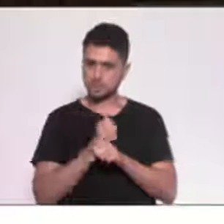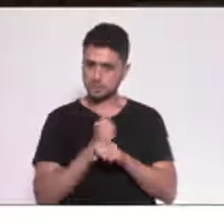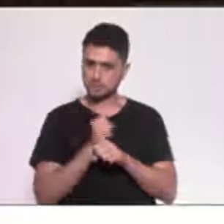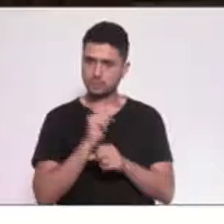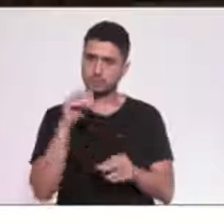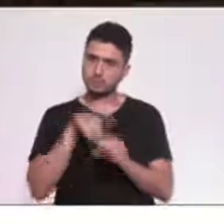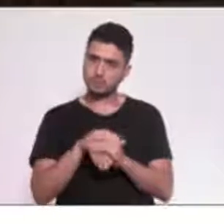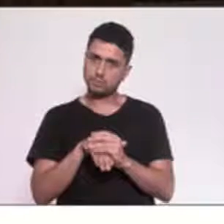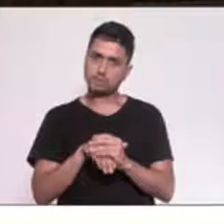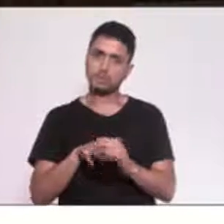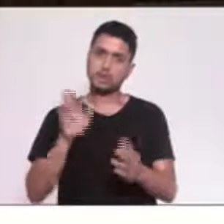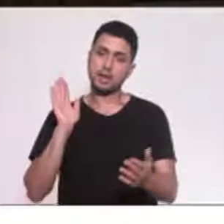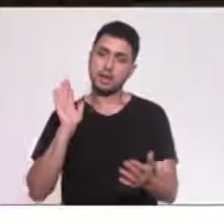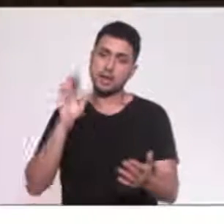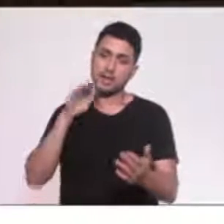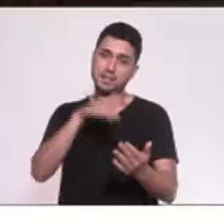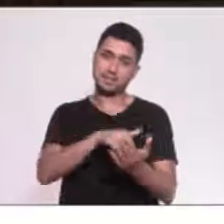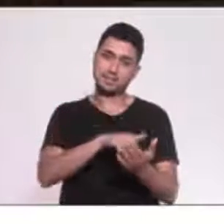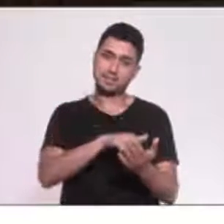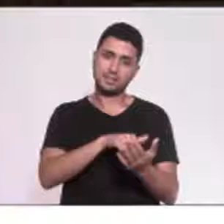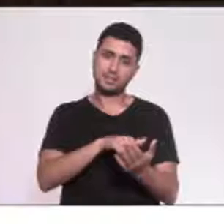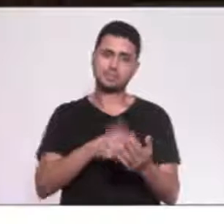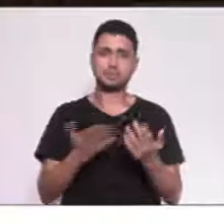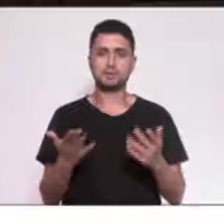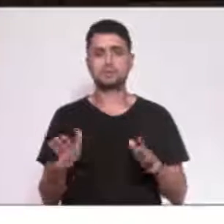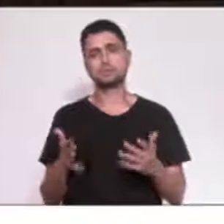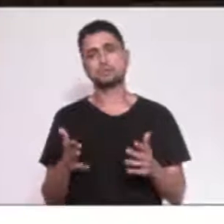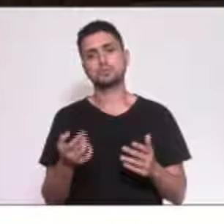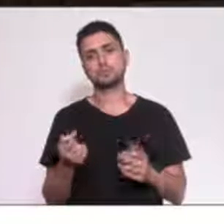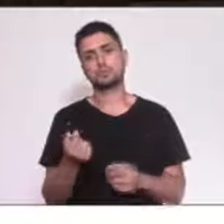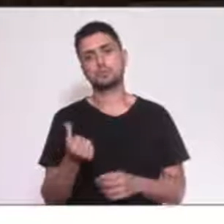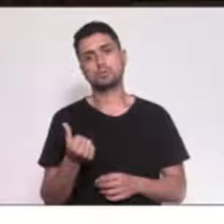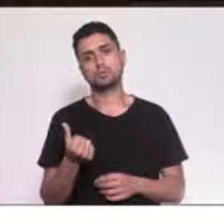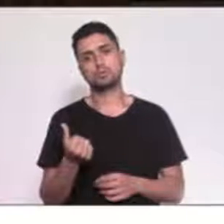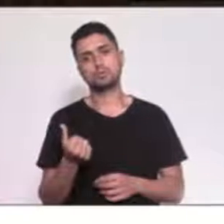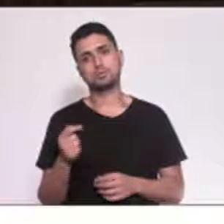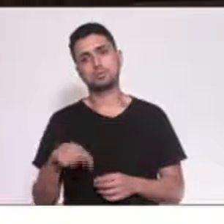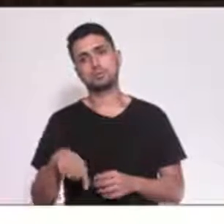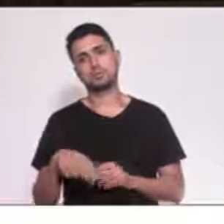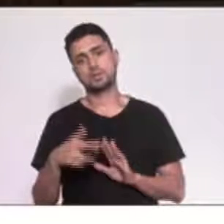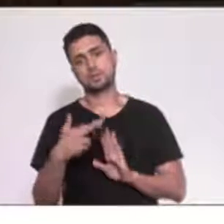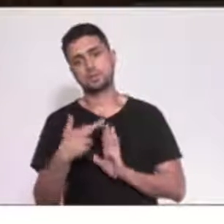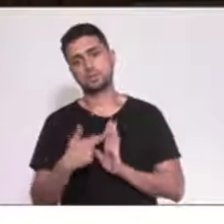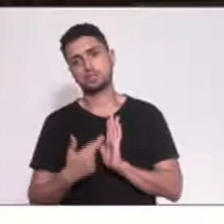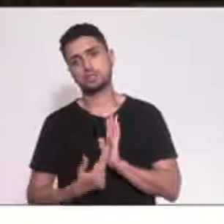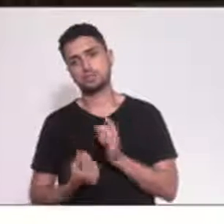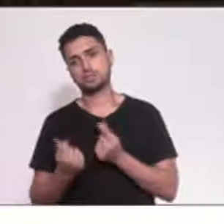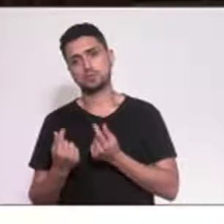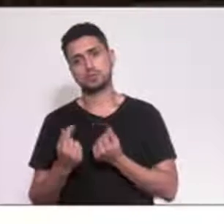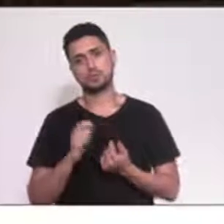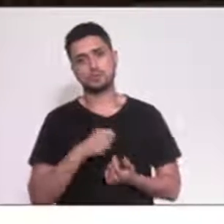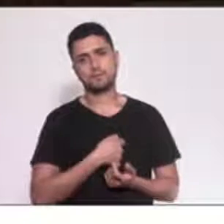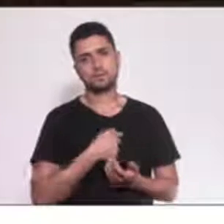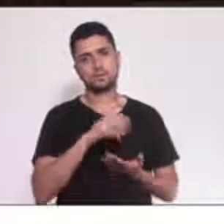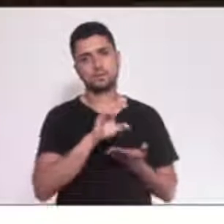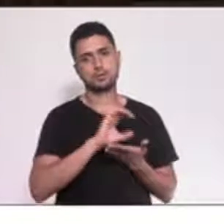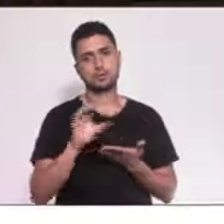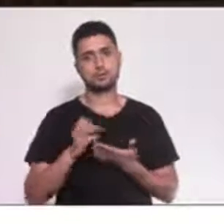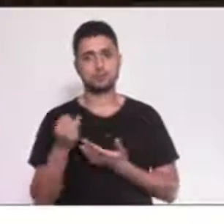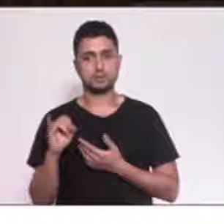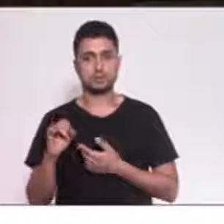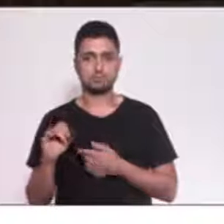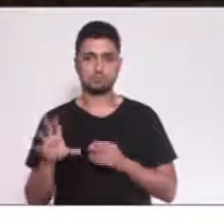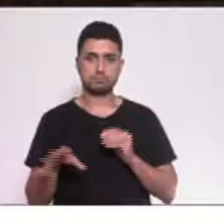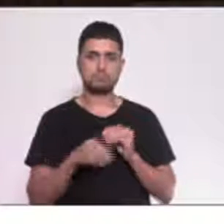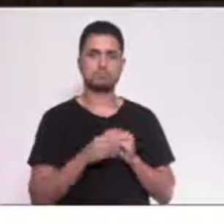vai terminar a sua vigência quando estiver terminando o regime de recuperação fiscal, se for prorrogado. O